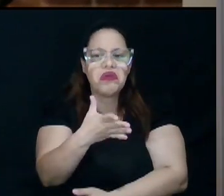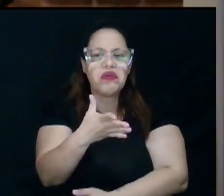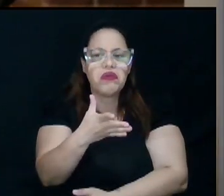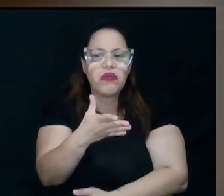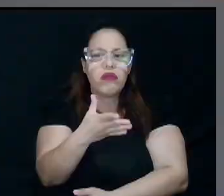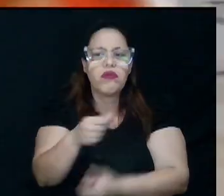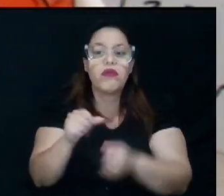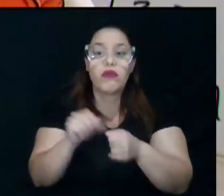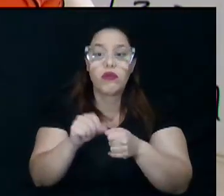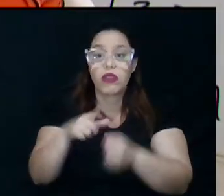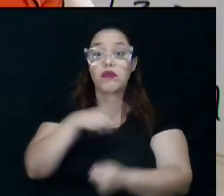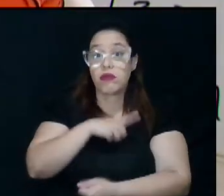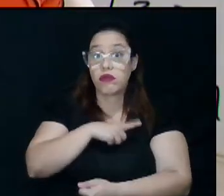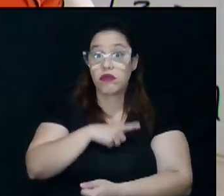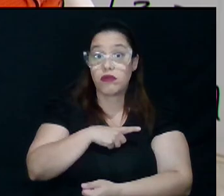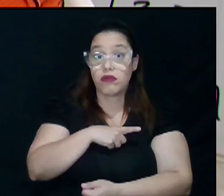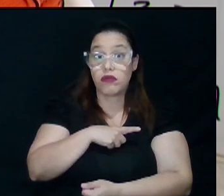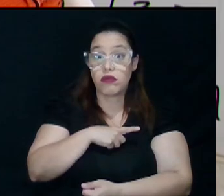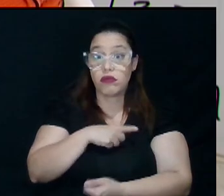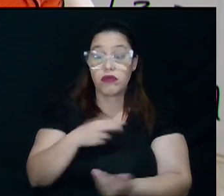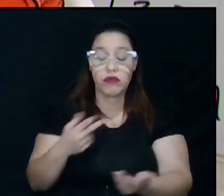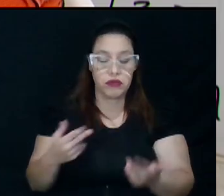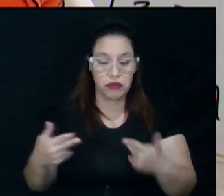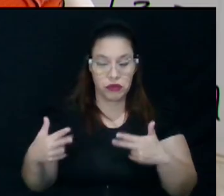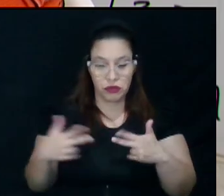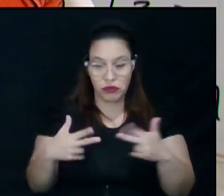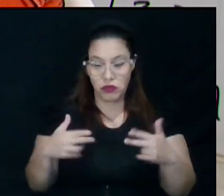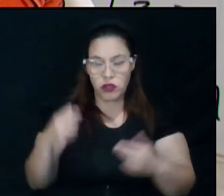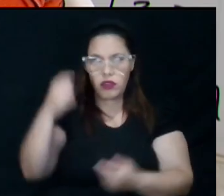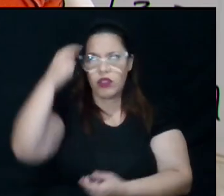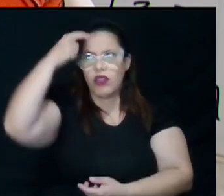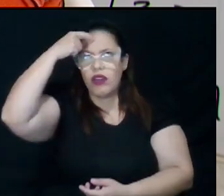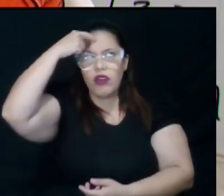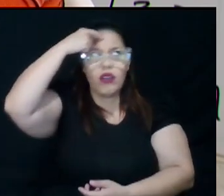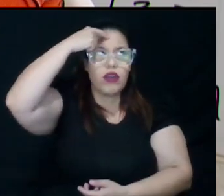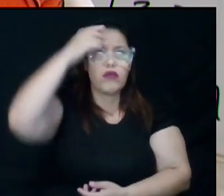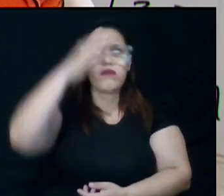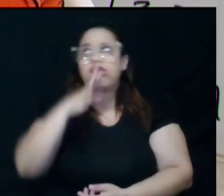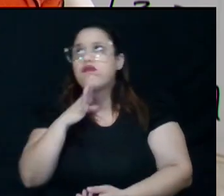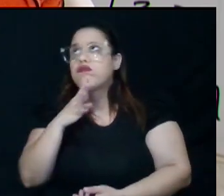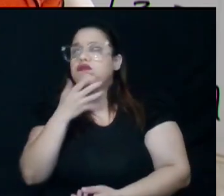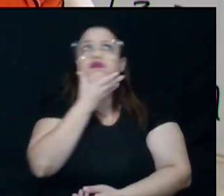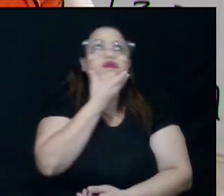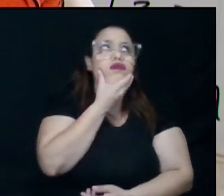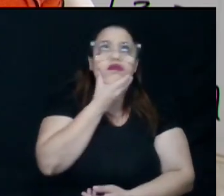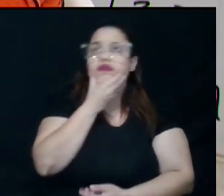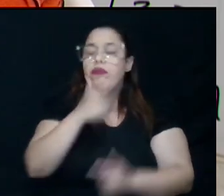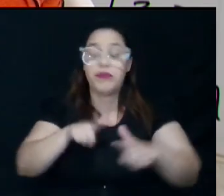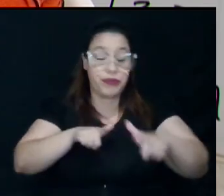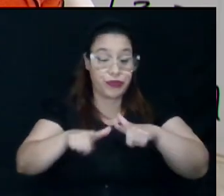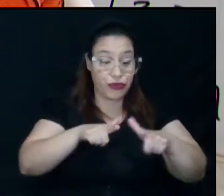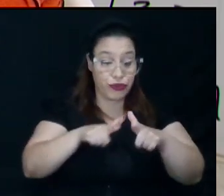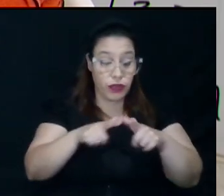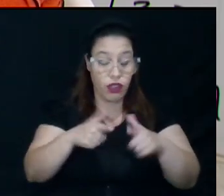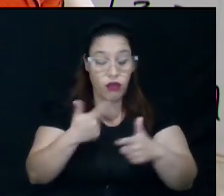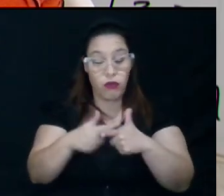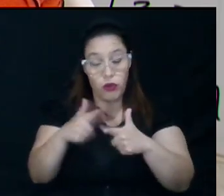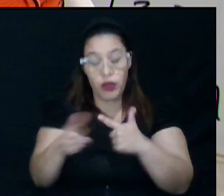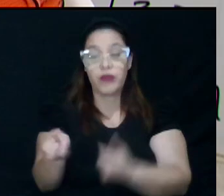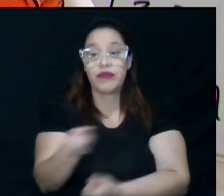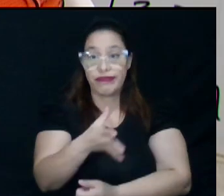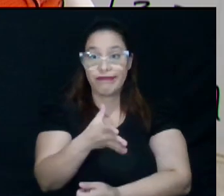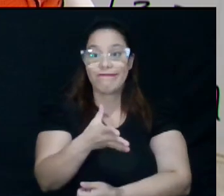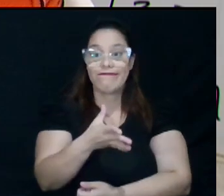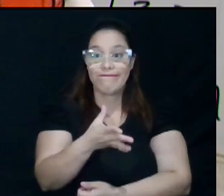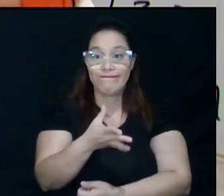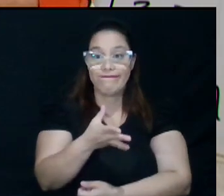mexer mecanismos diferentes dentro do seu cérebro, do seu conhecimento, para trabalhar com um problema novo. Então, ajuda bastante mesmo